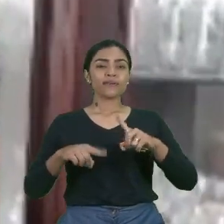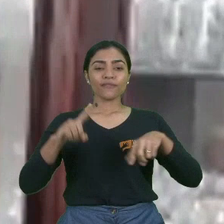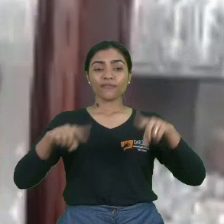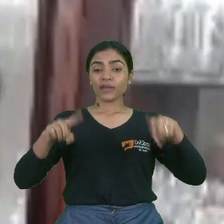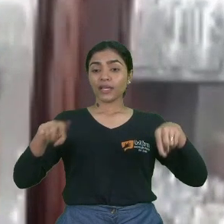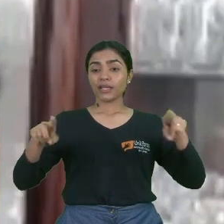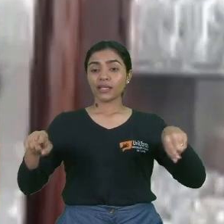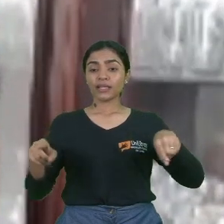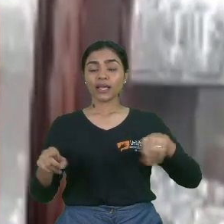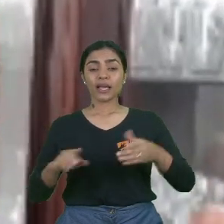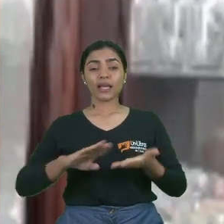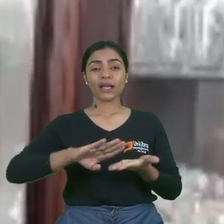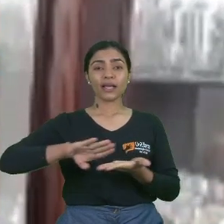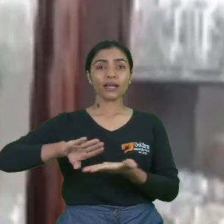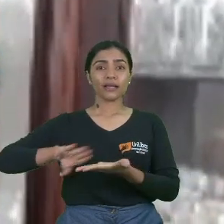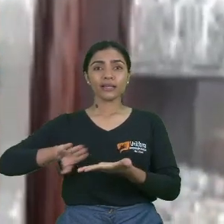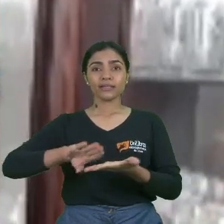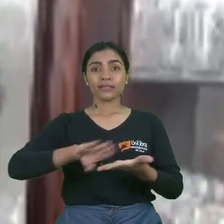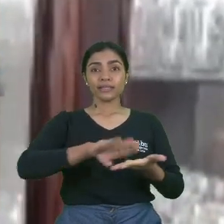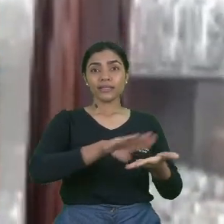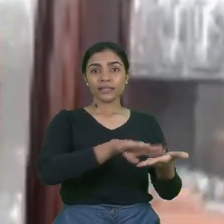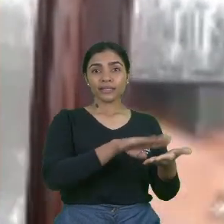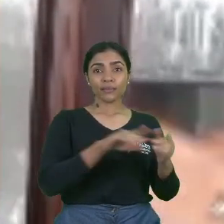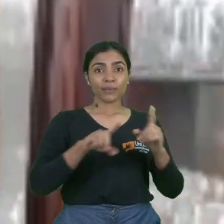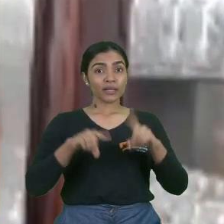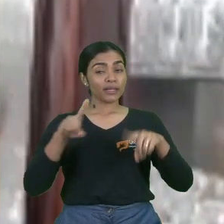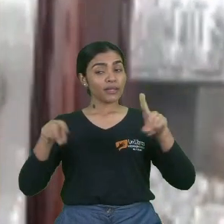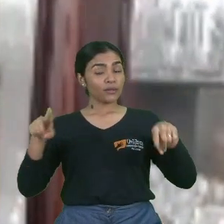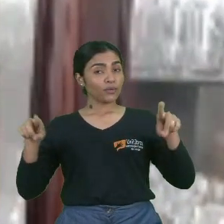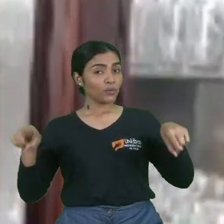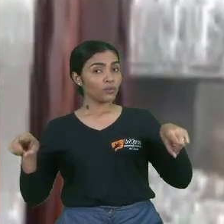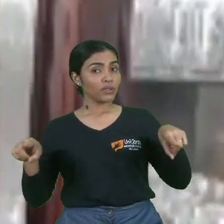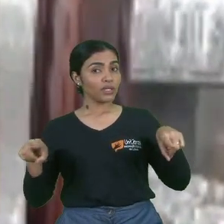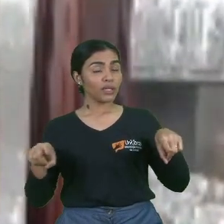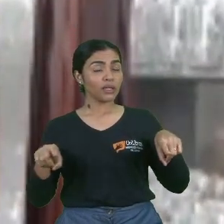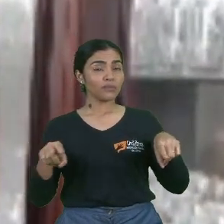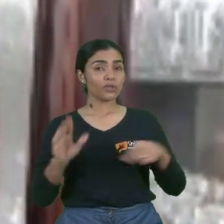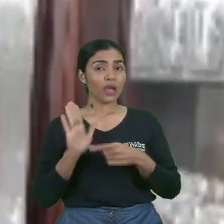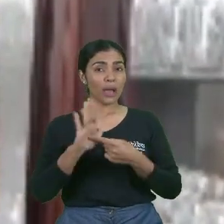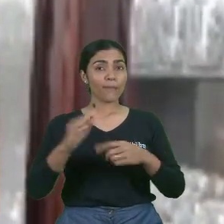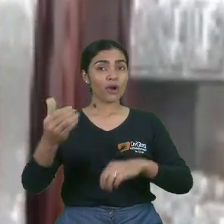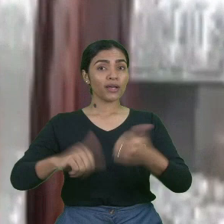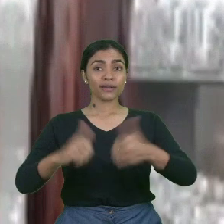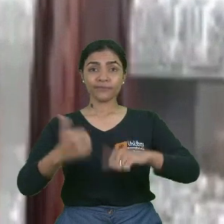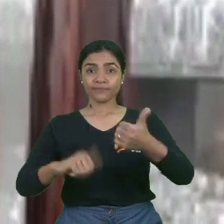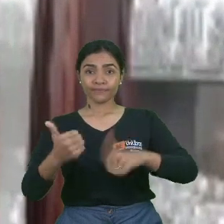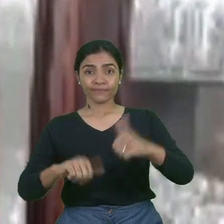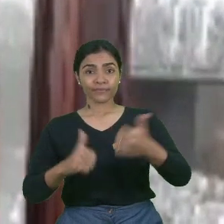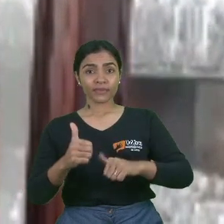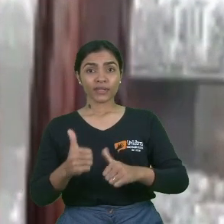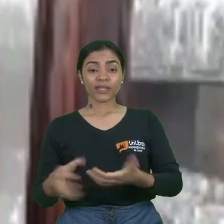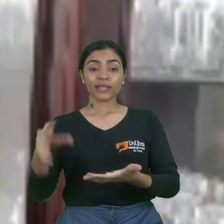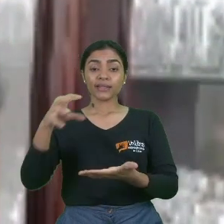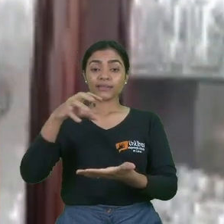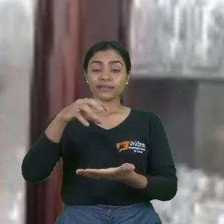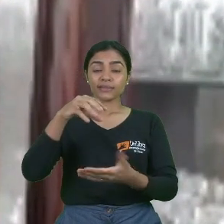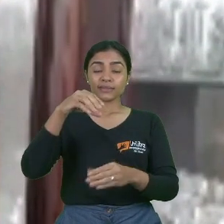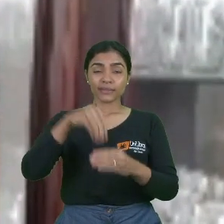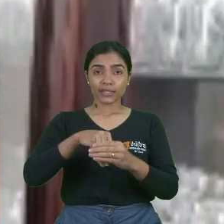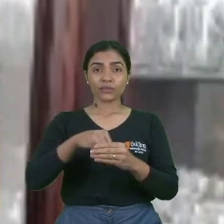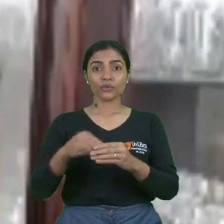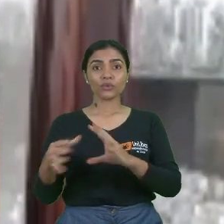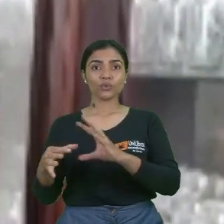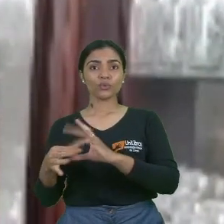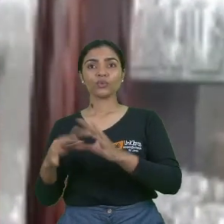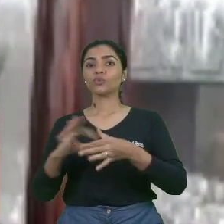temos variável já indica a predominância da educação Regina essa variação